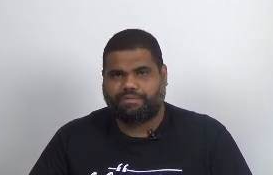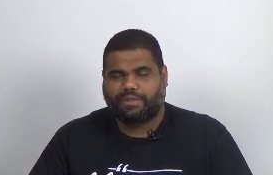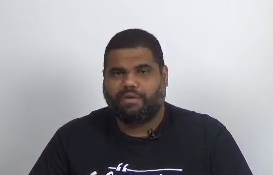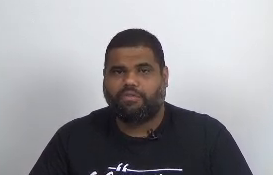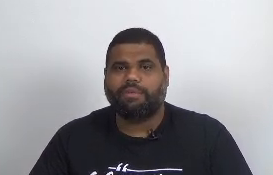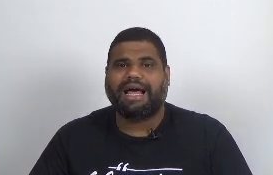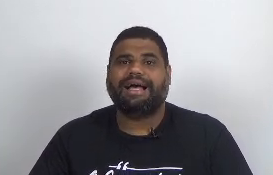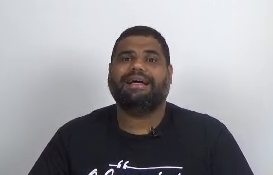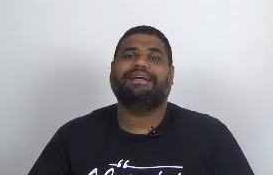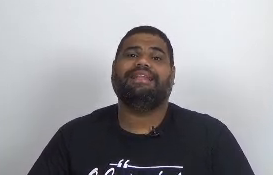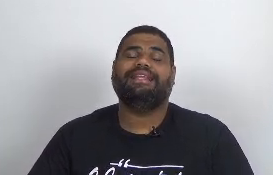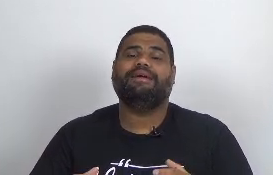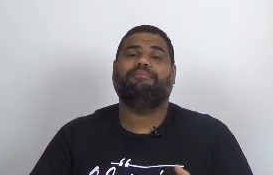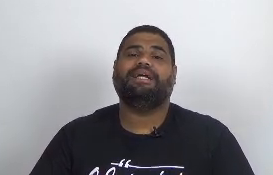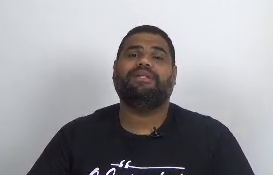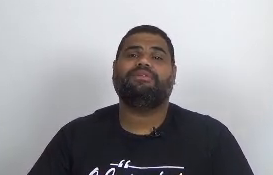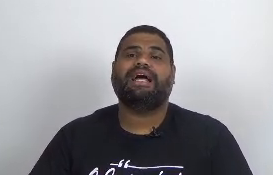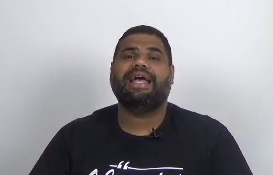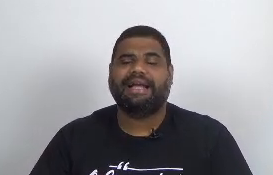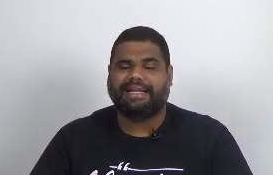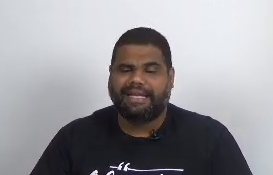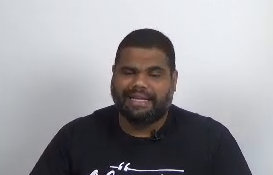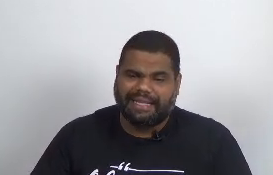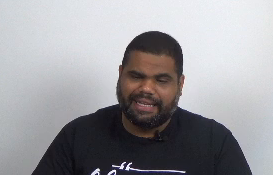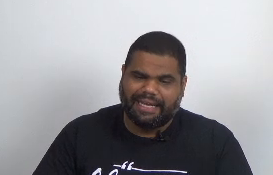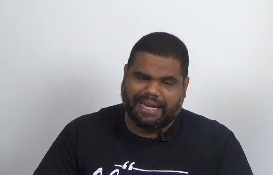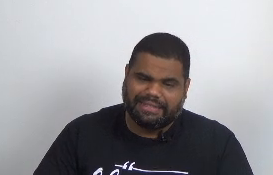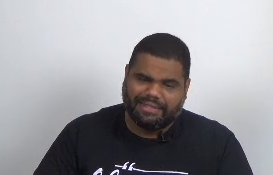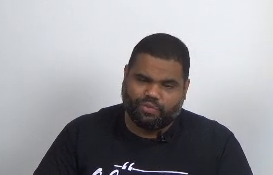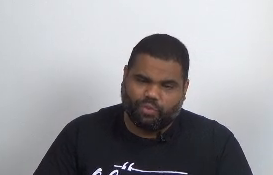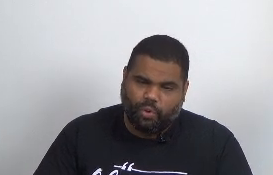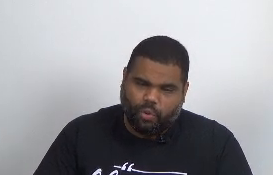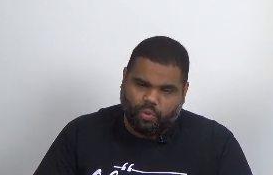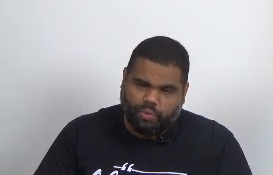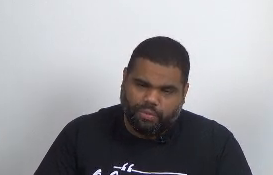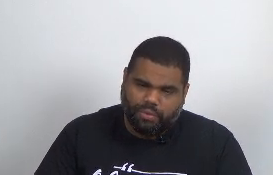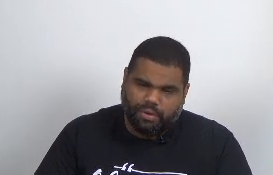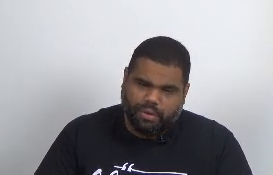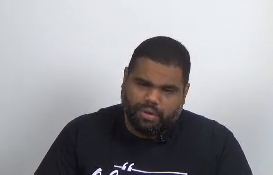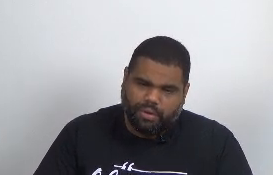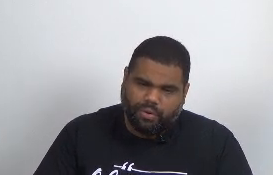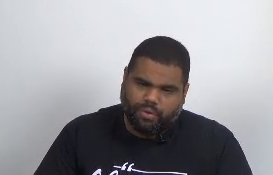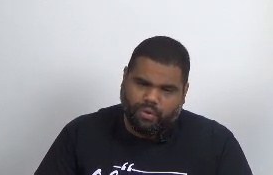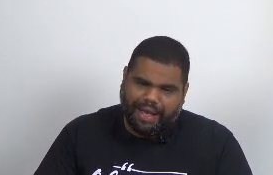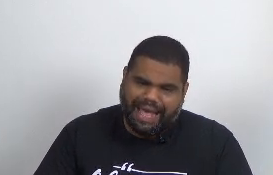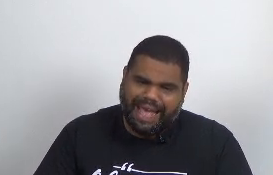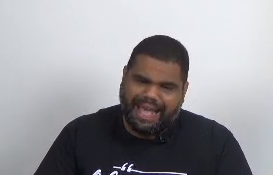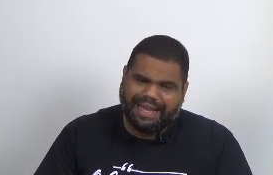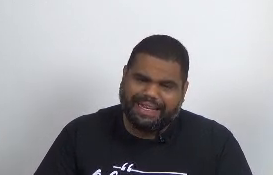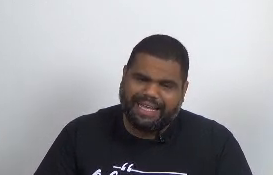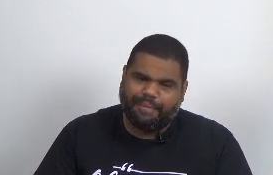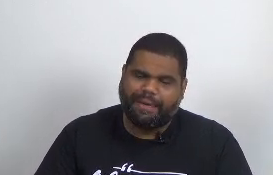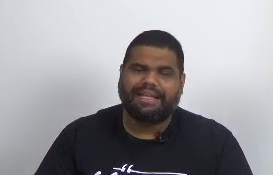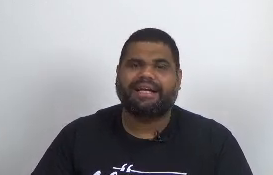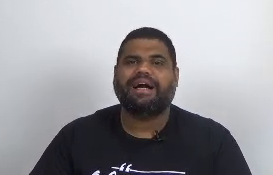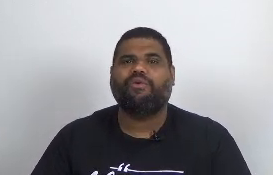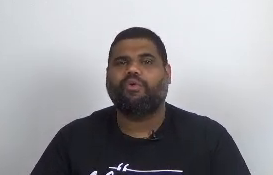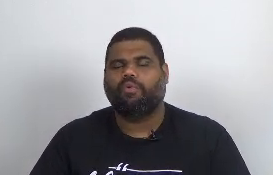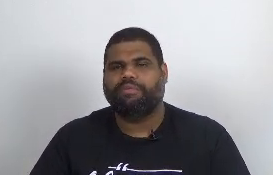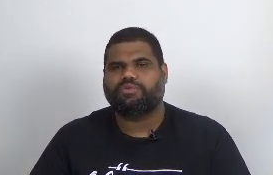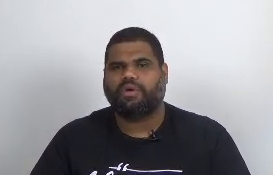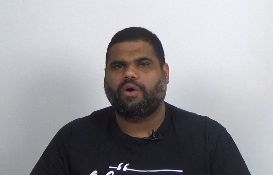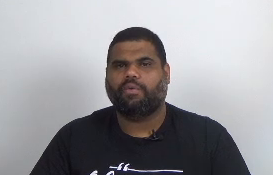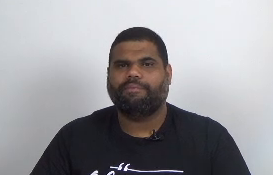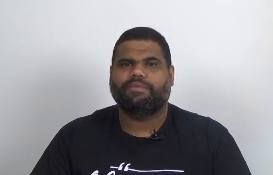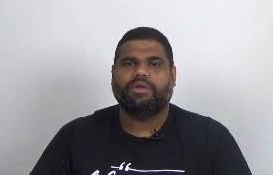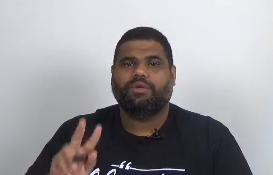proposição? Vamos lá. Lembrando da regrinha da negação do ou. Qual é a regrinha para negar o